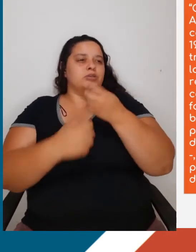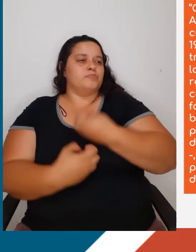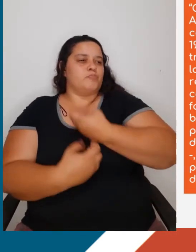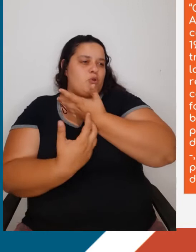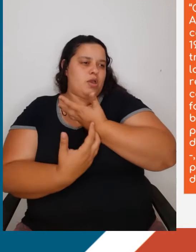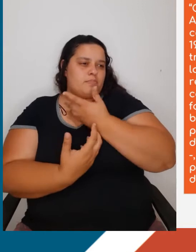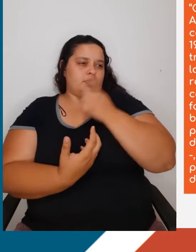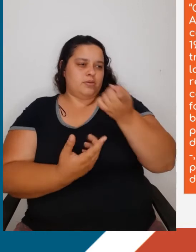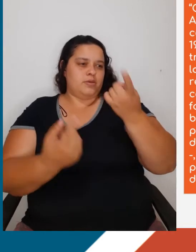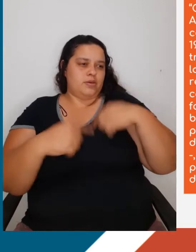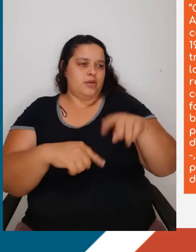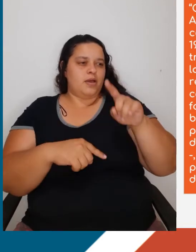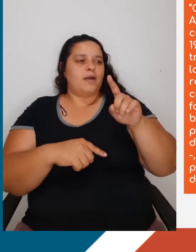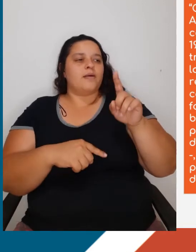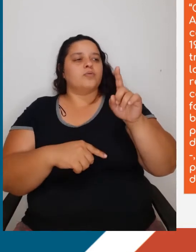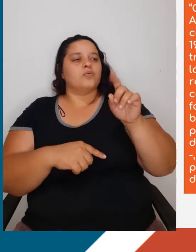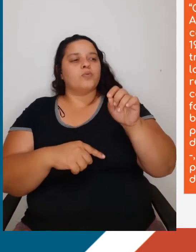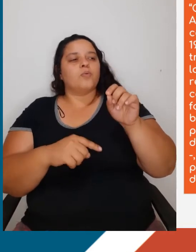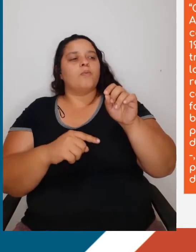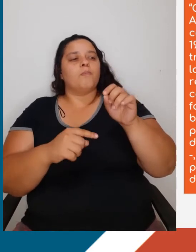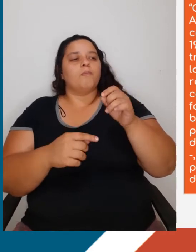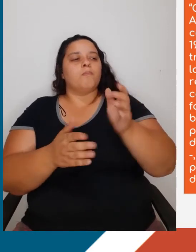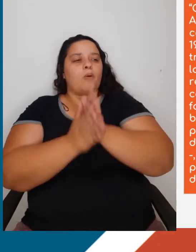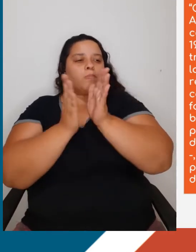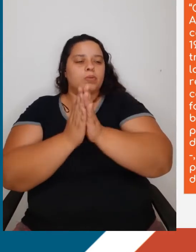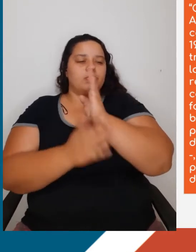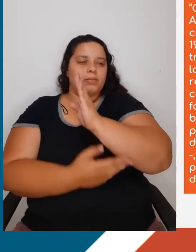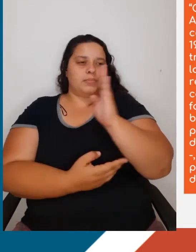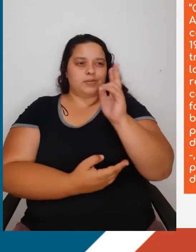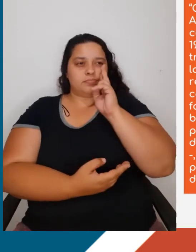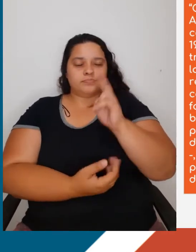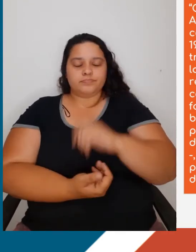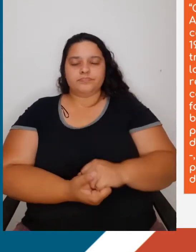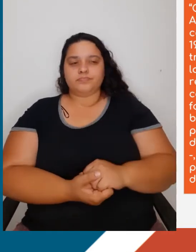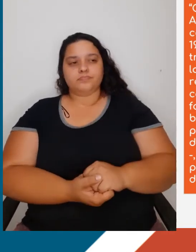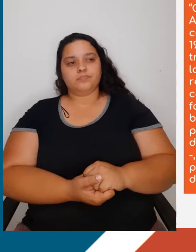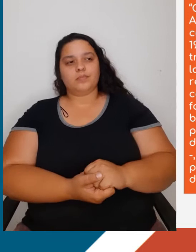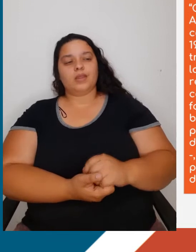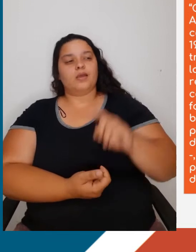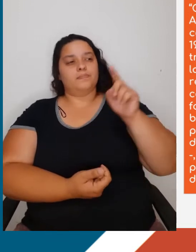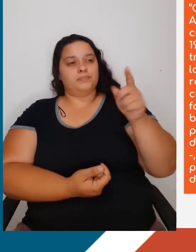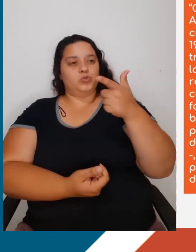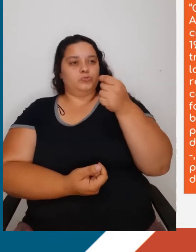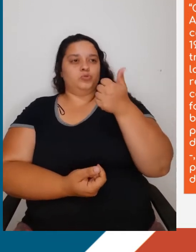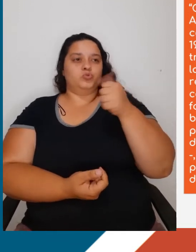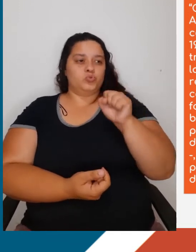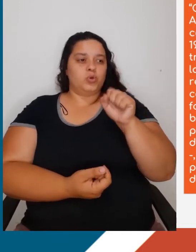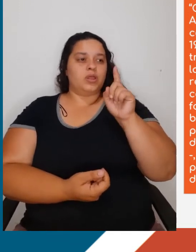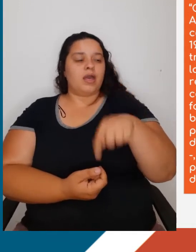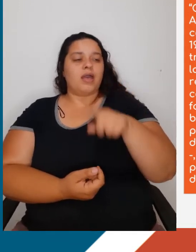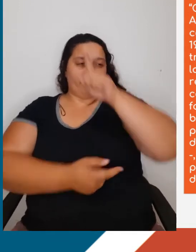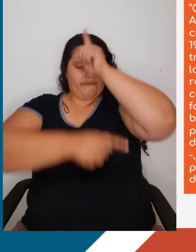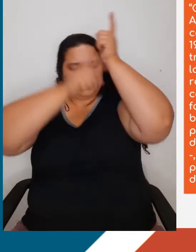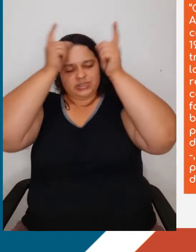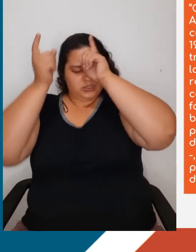poema Do Pobre Bebê, escrito em 1921 por Brecht. O livro de Ignácio Loyola, de 2018, trata de uma